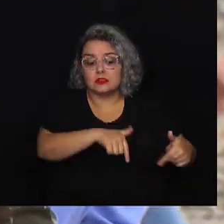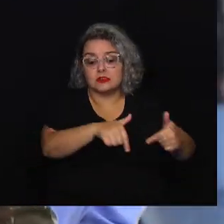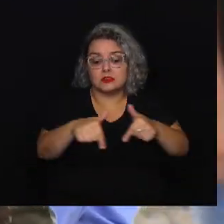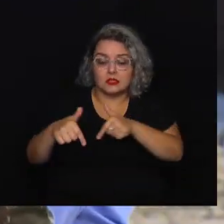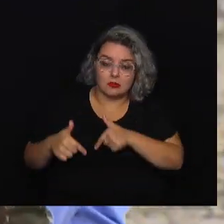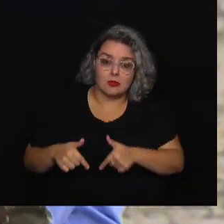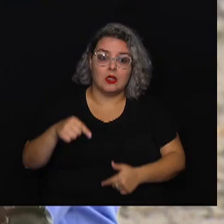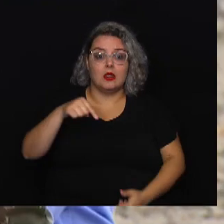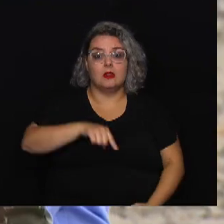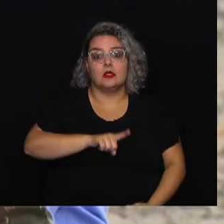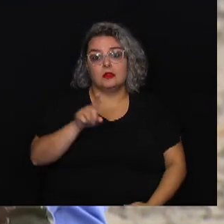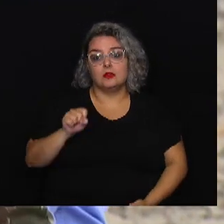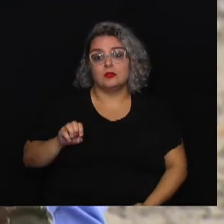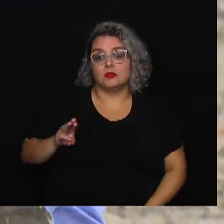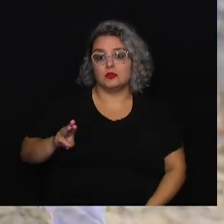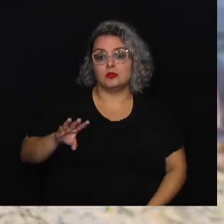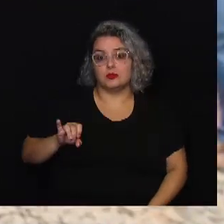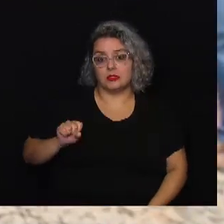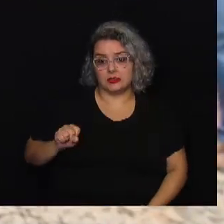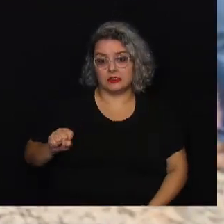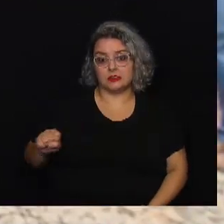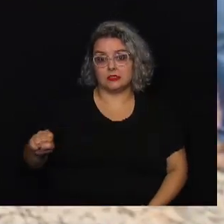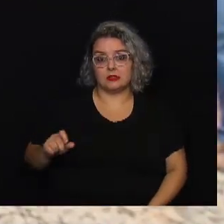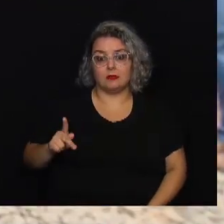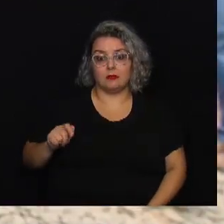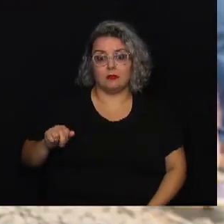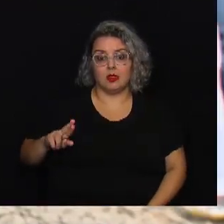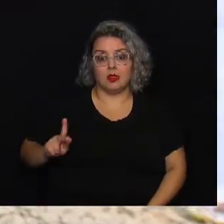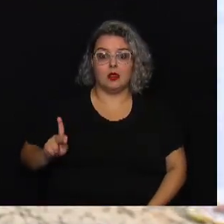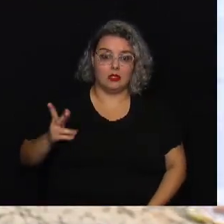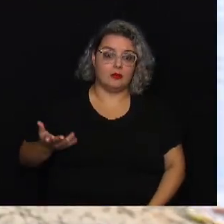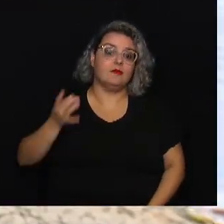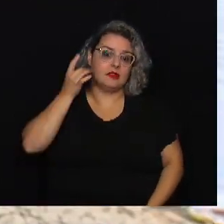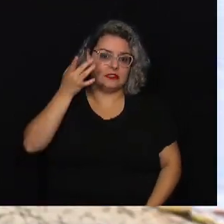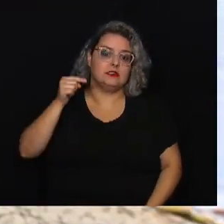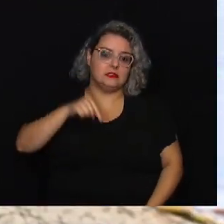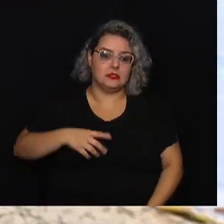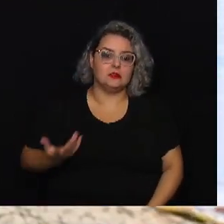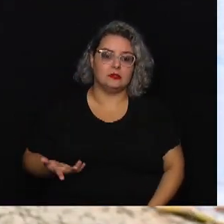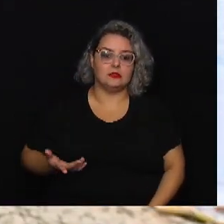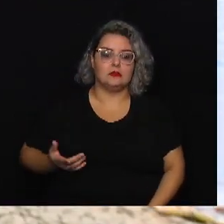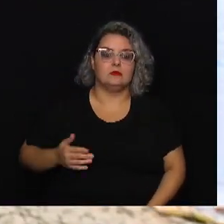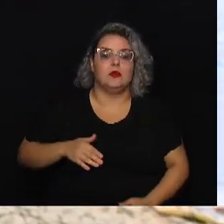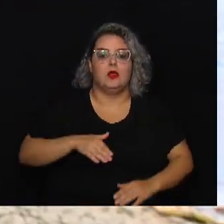que trabalham no Swiss Park, que é o bairro próximo aqui, que facilita muito, né? Senão a volta fica muito grande.